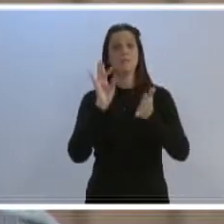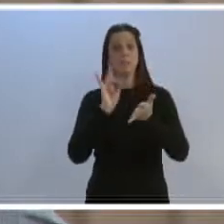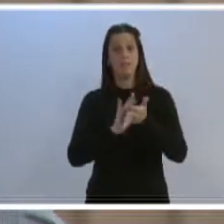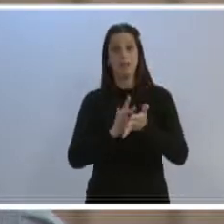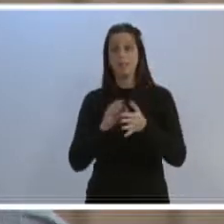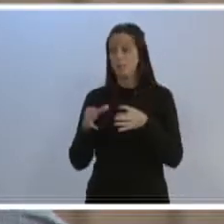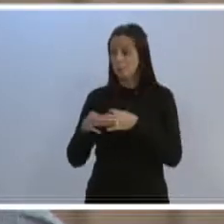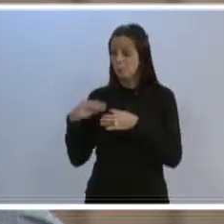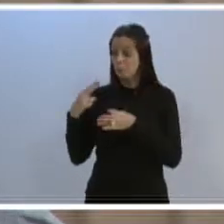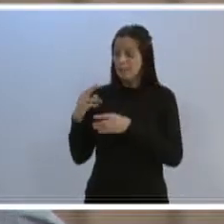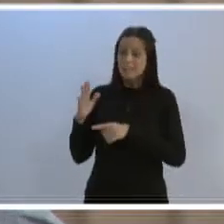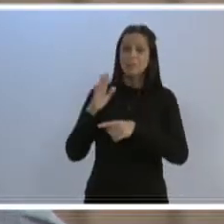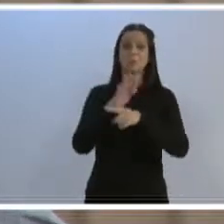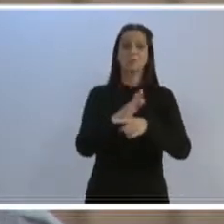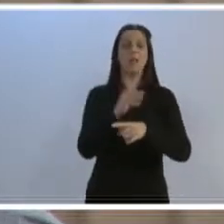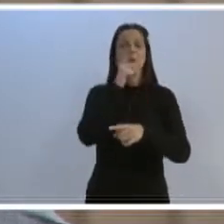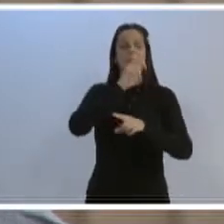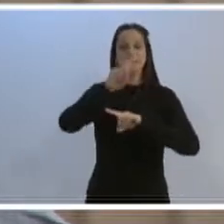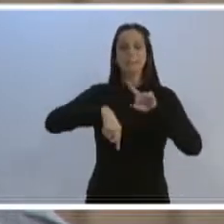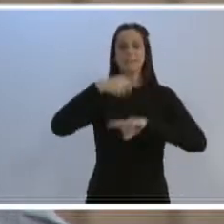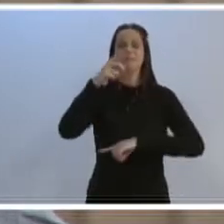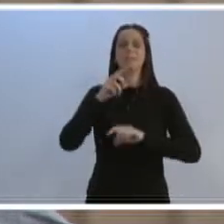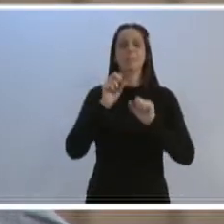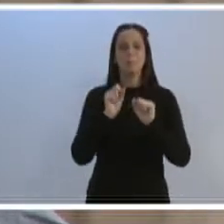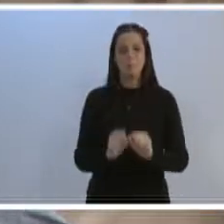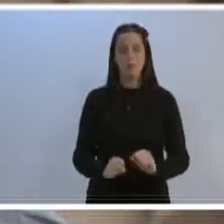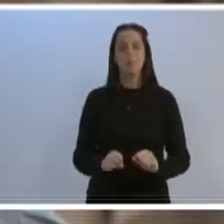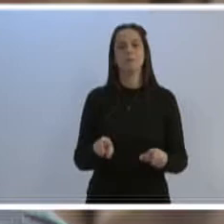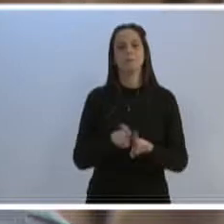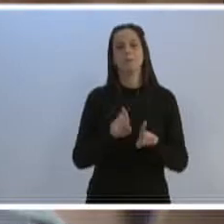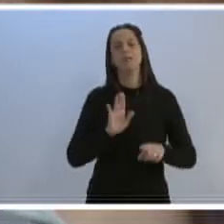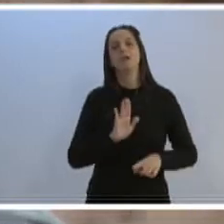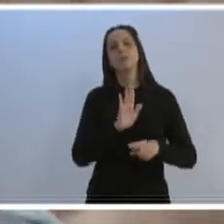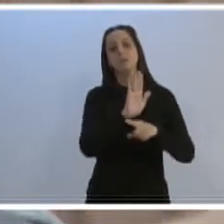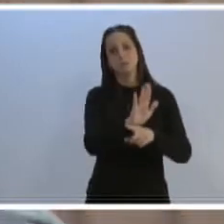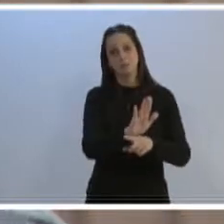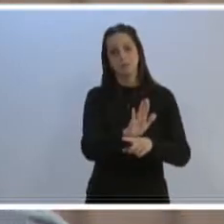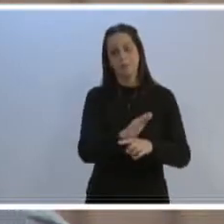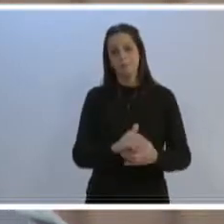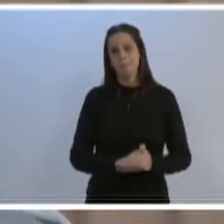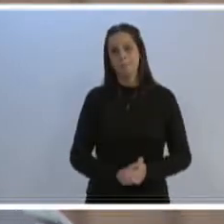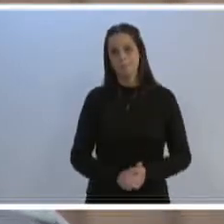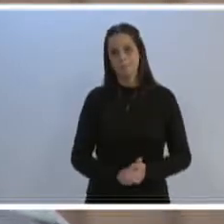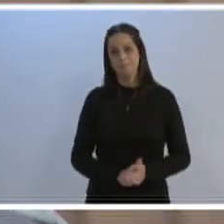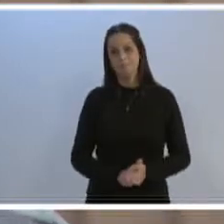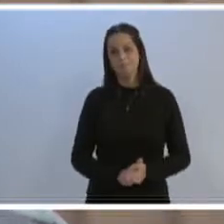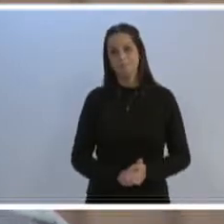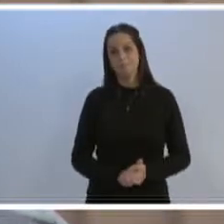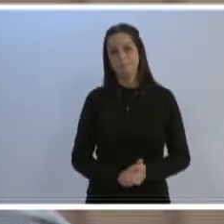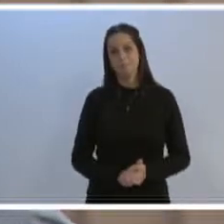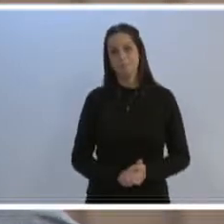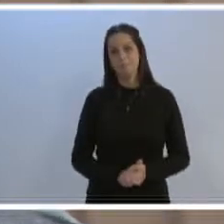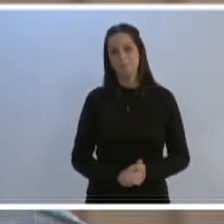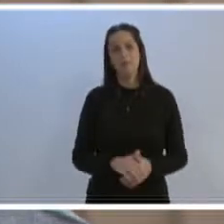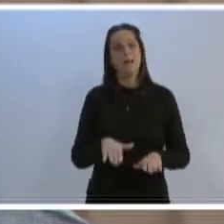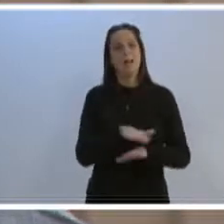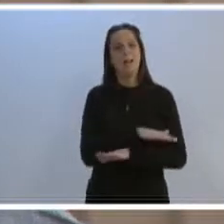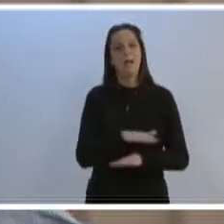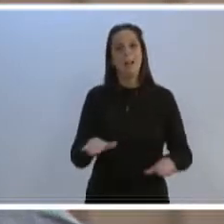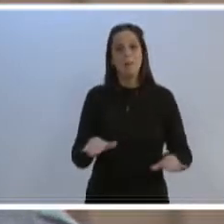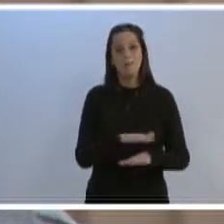casa tenha sucesso e que a gente possa contribuir no sentido de acabar com essa